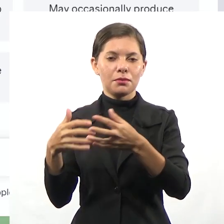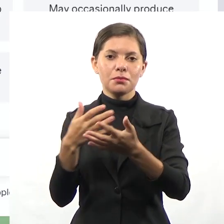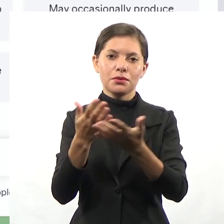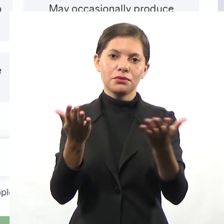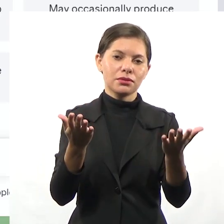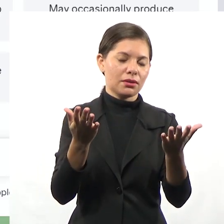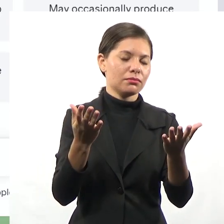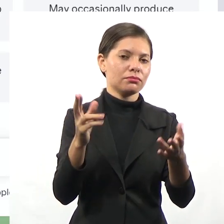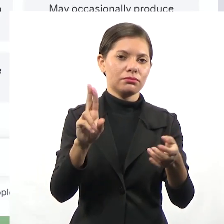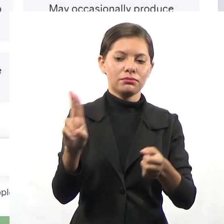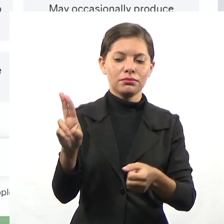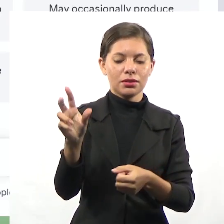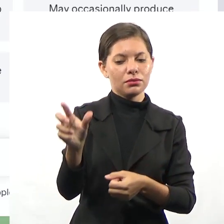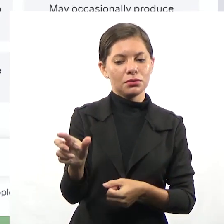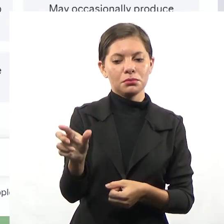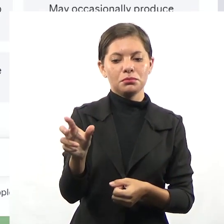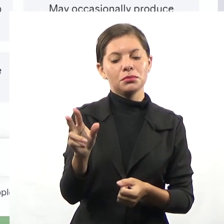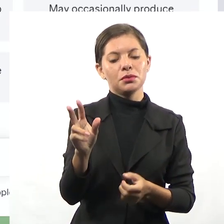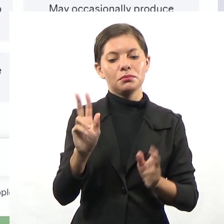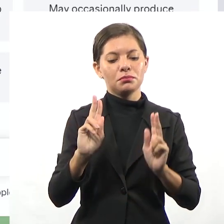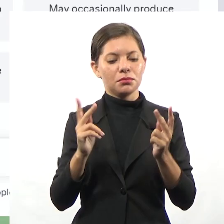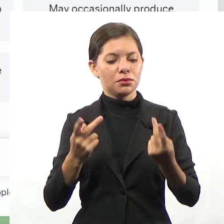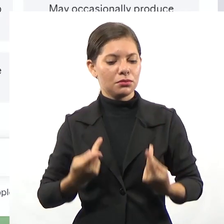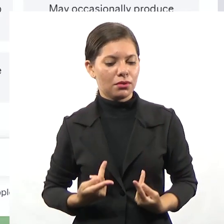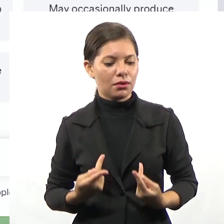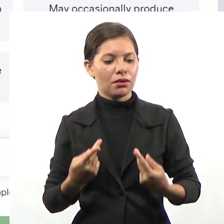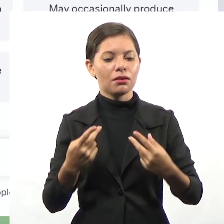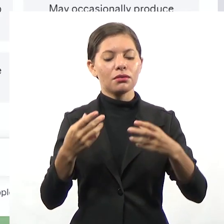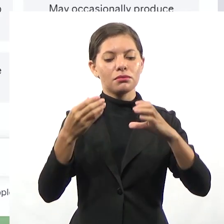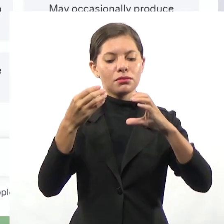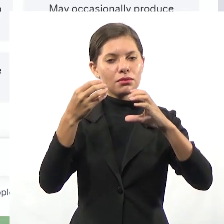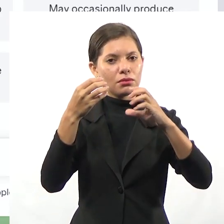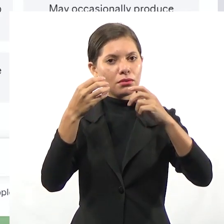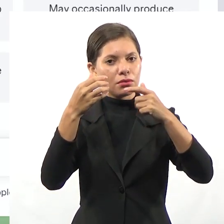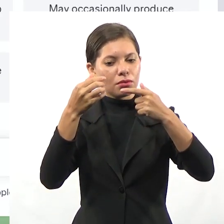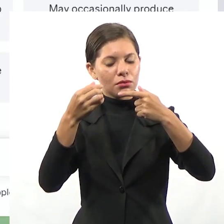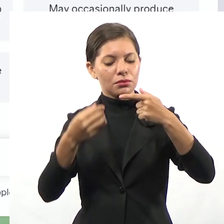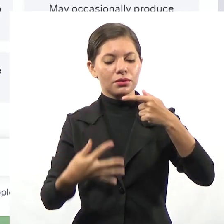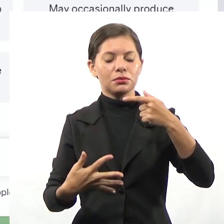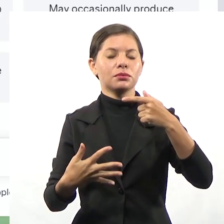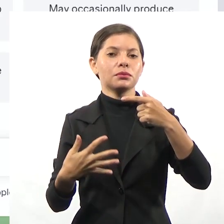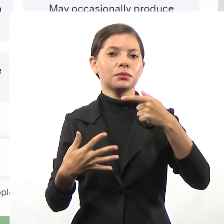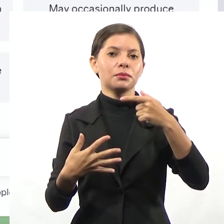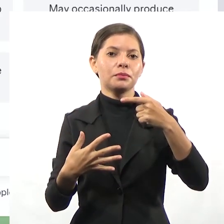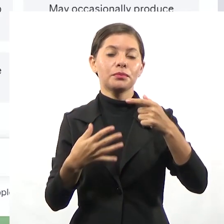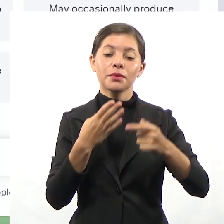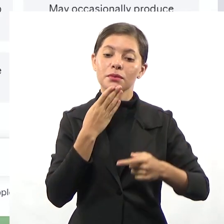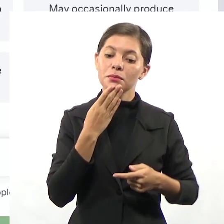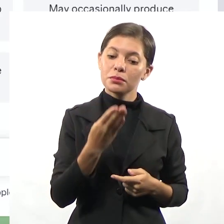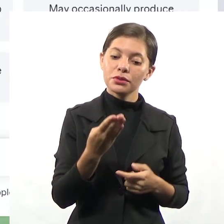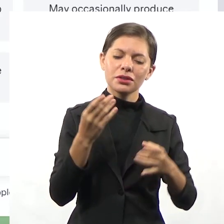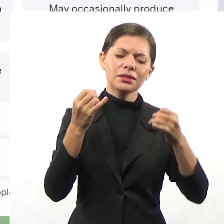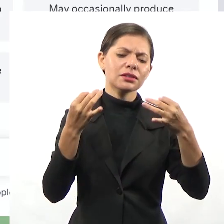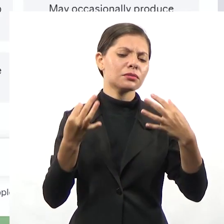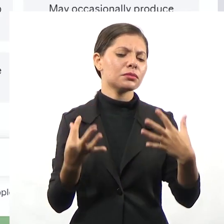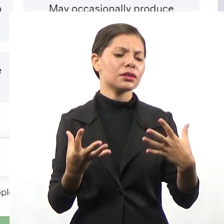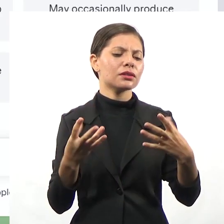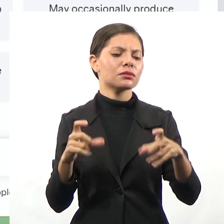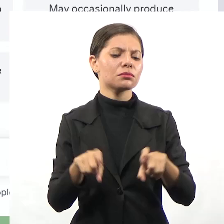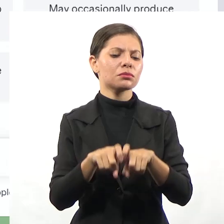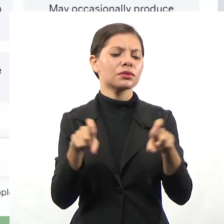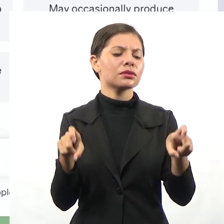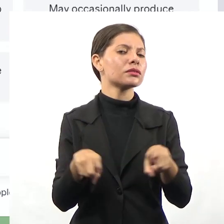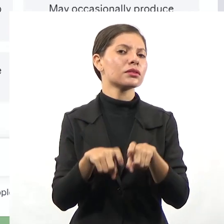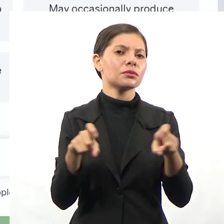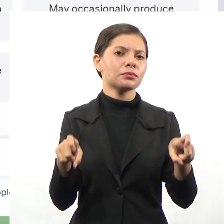por exemplo, uma conta Google, eu posso pedir, por exemplo, para ele me explicar sobre computação quântica. Eu posso, por exemplo,